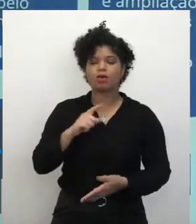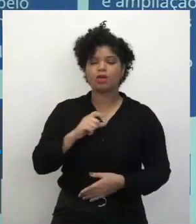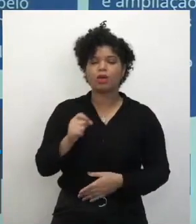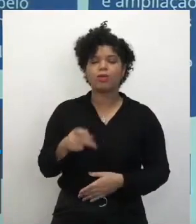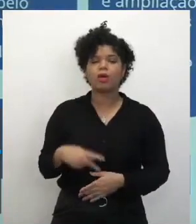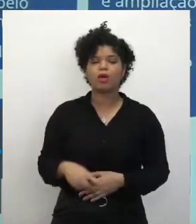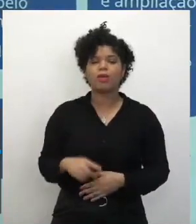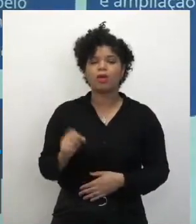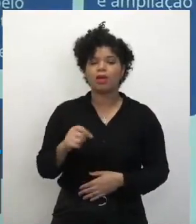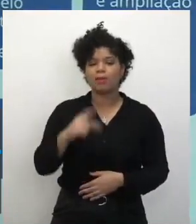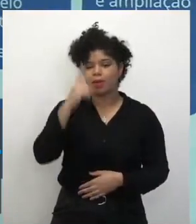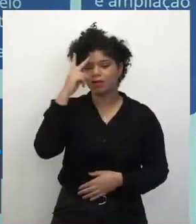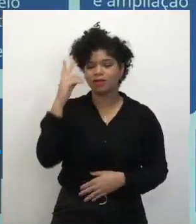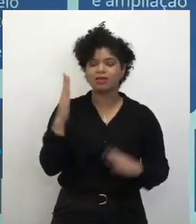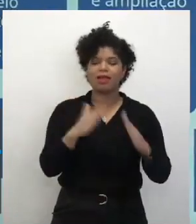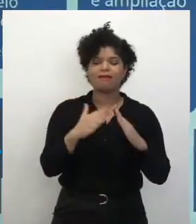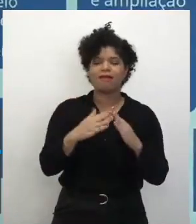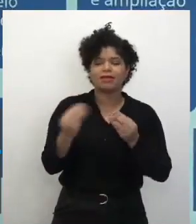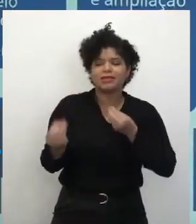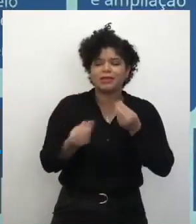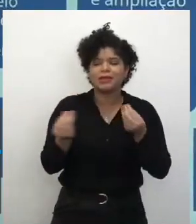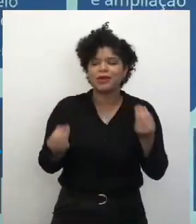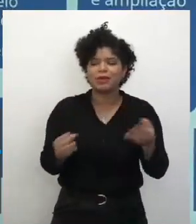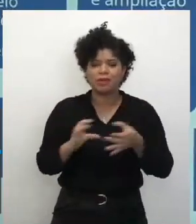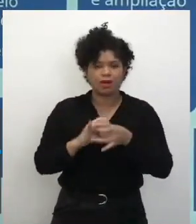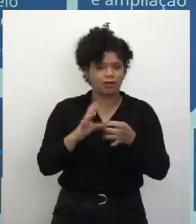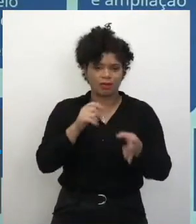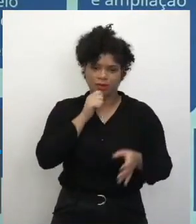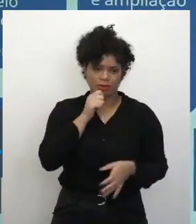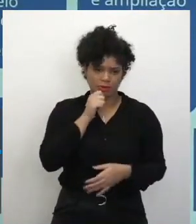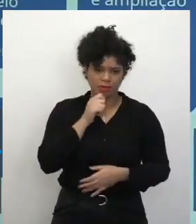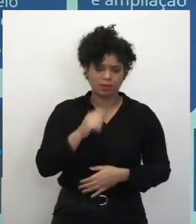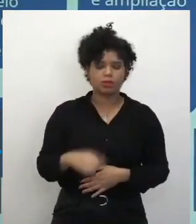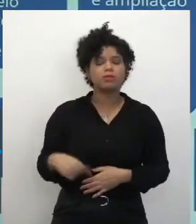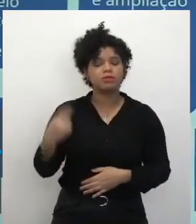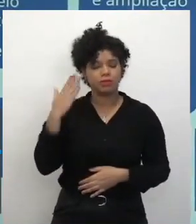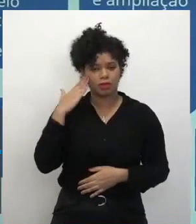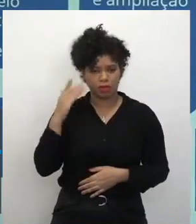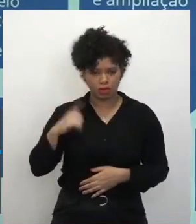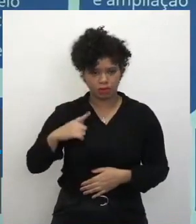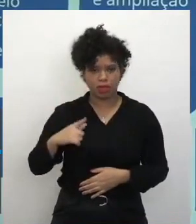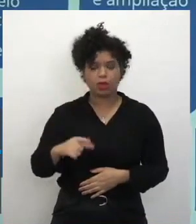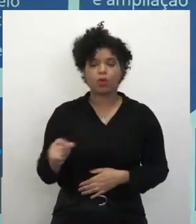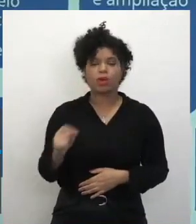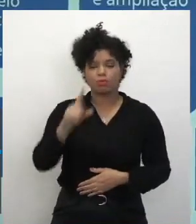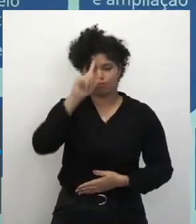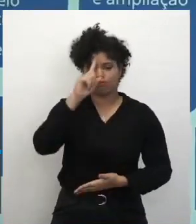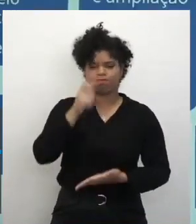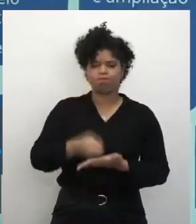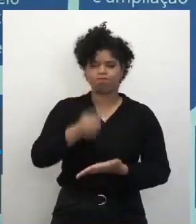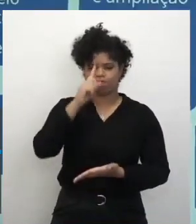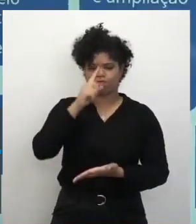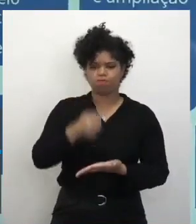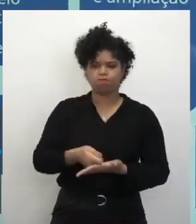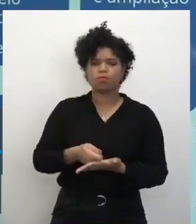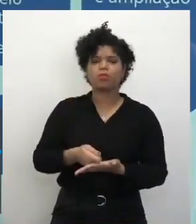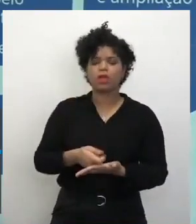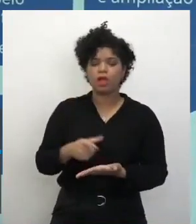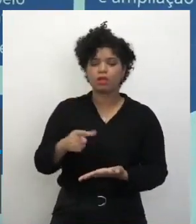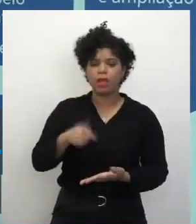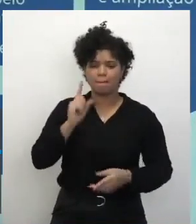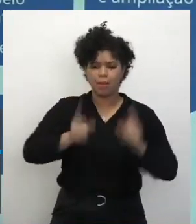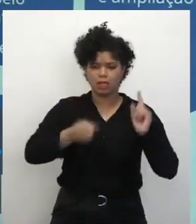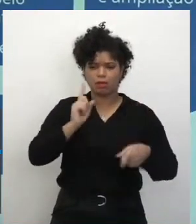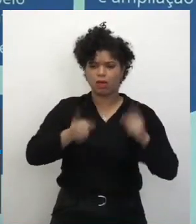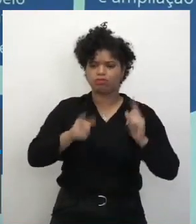Vigilância sobre a vida doméstica a gente não a gente tem uma ditadura do período varguista no estado novo mas ela não